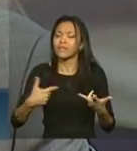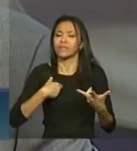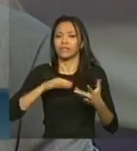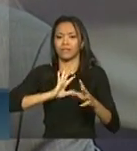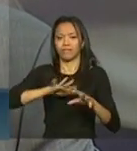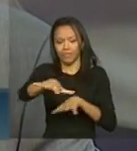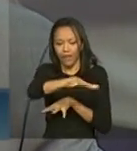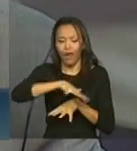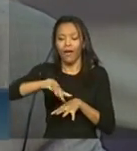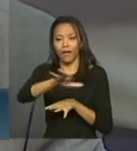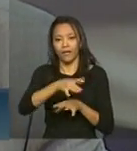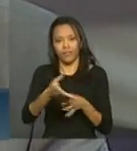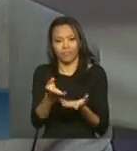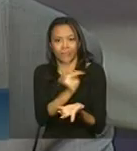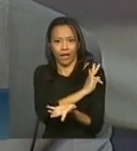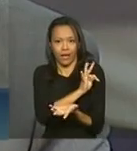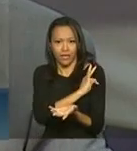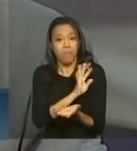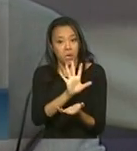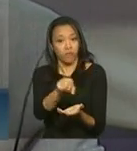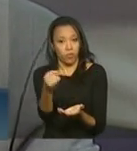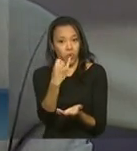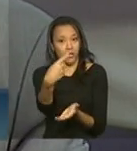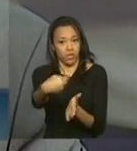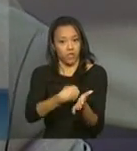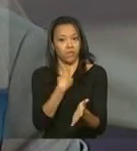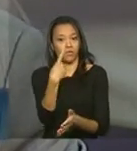gente a compreender, mas acho que foi muito importante a sua questão.